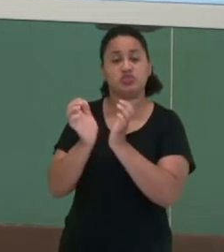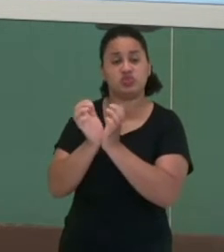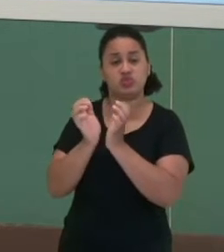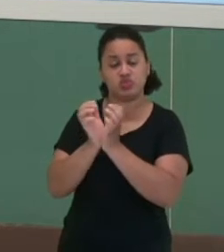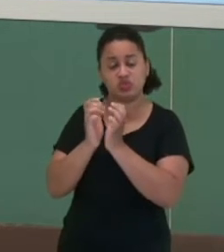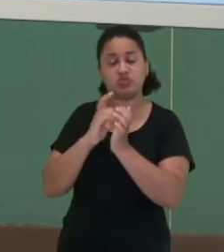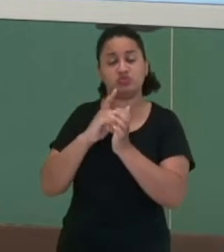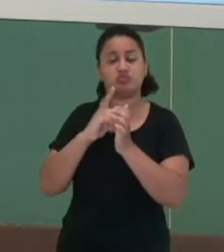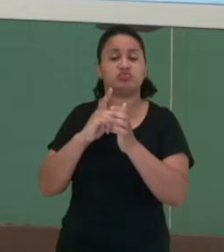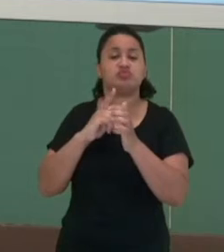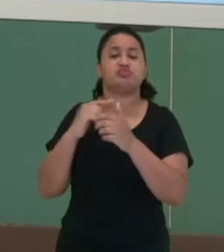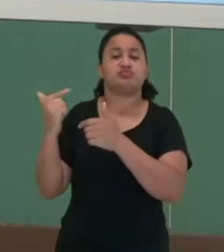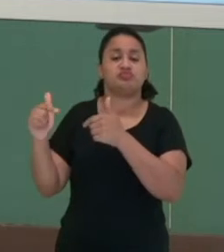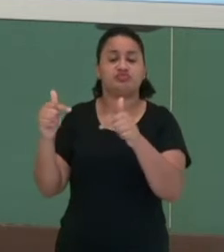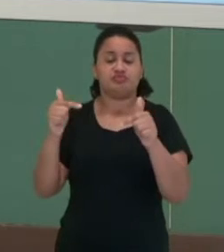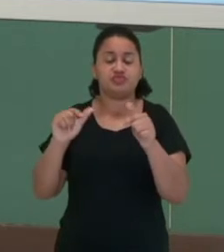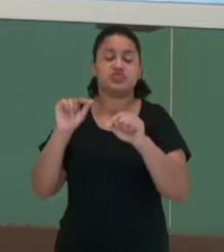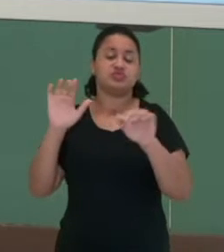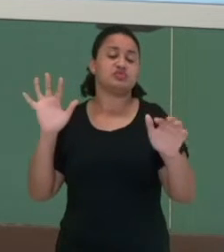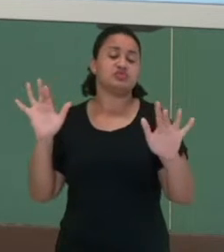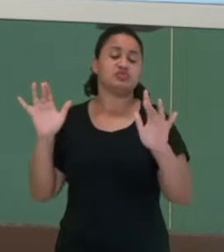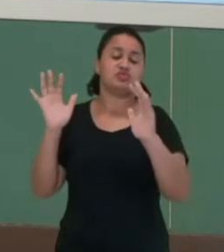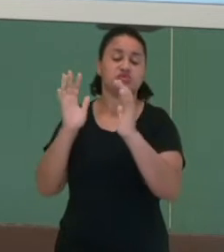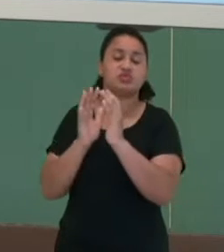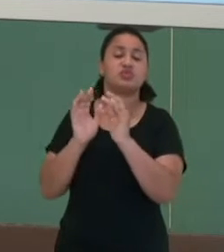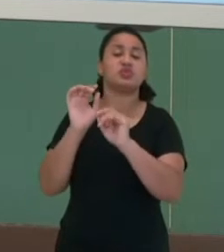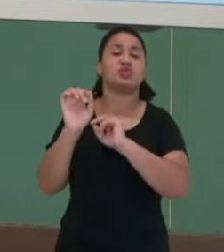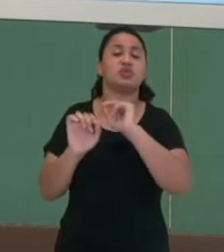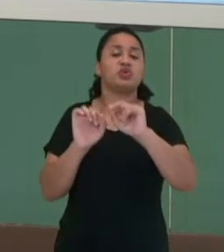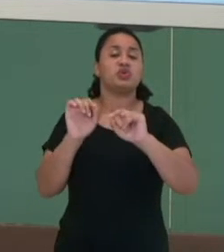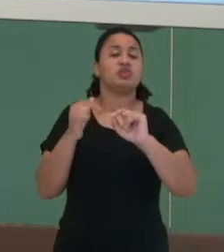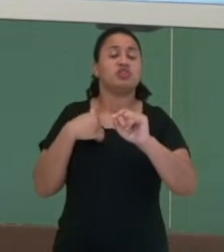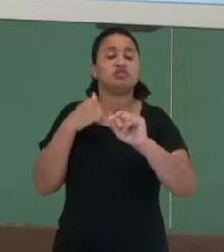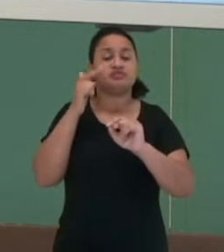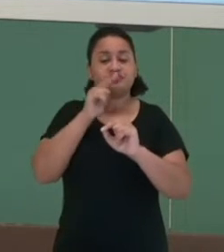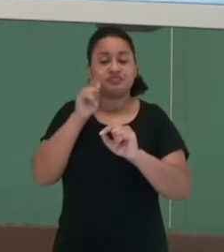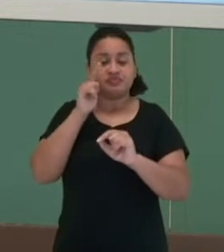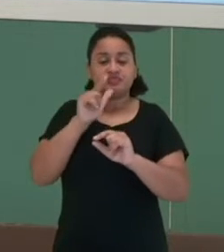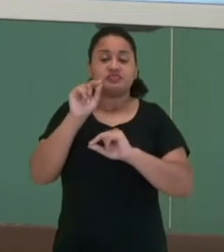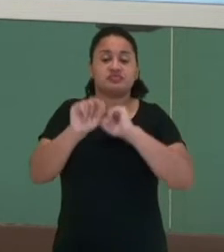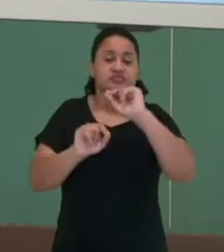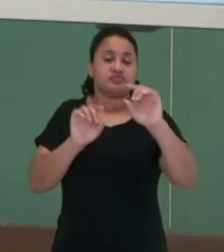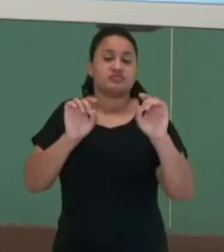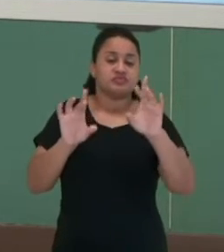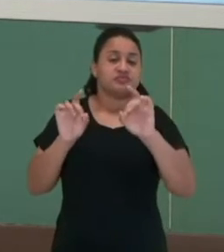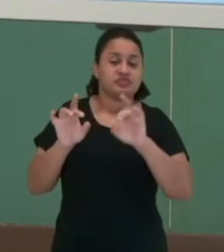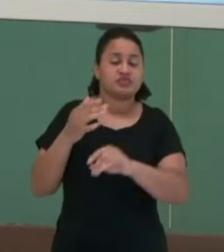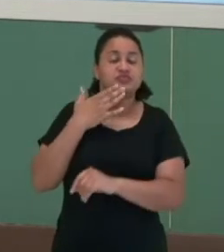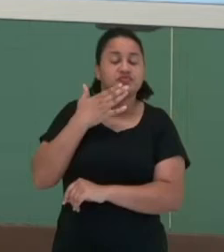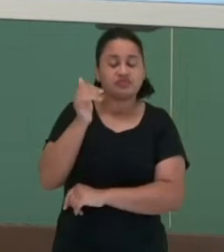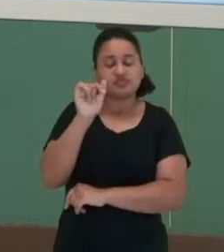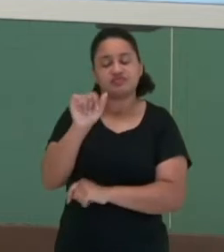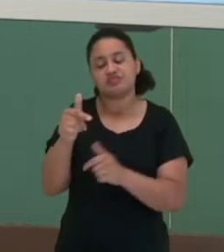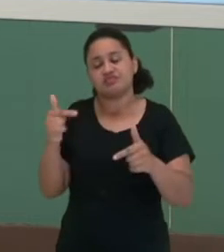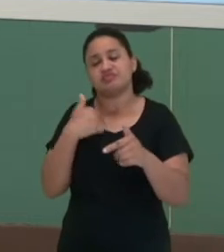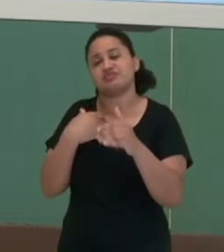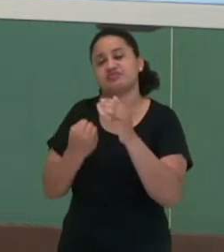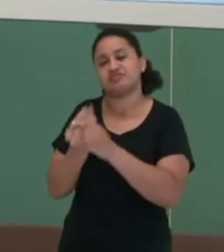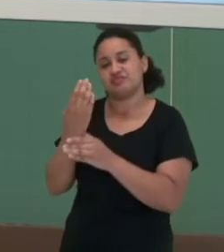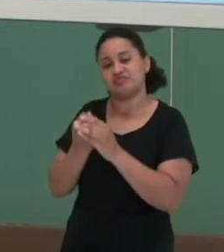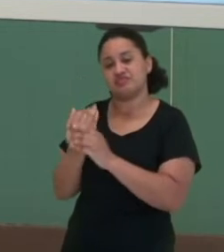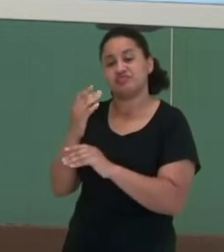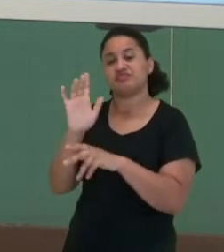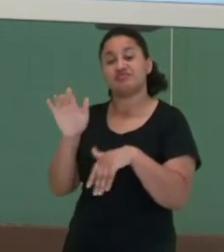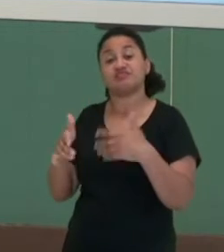de Fenwick se reuniram exatamente para tentar vender melhor a sua produção. Esse